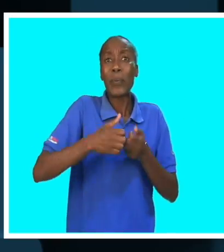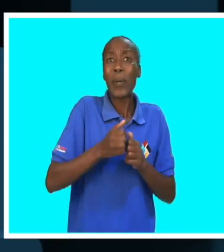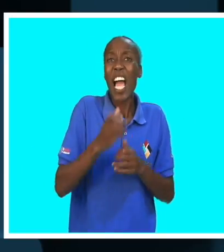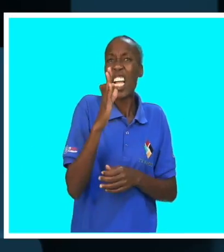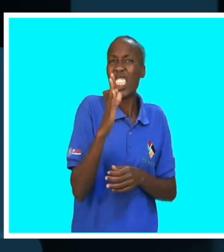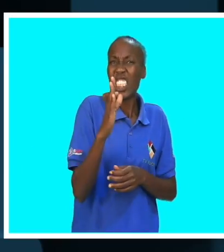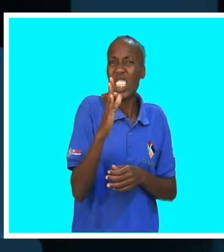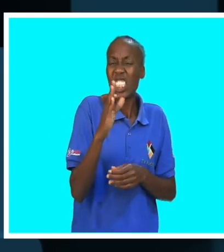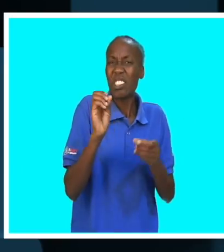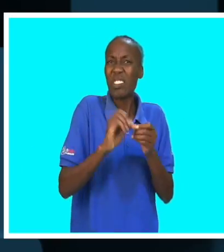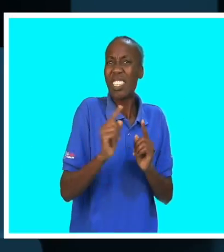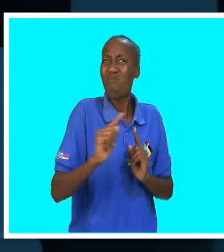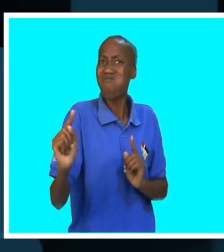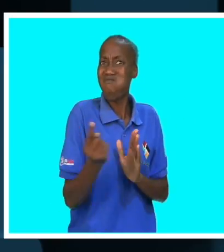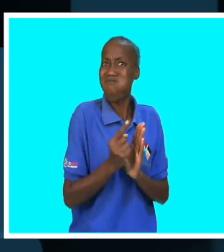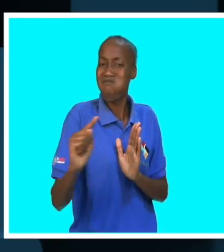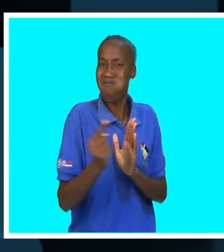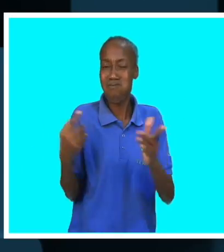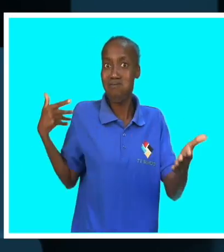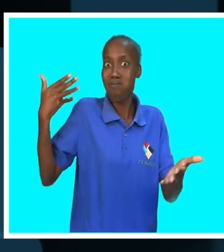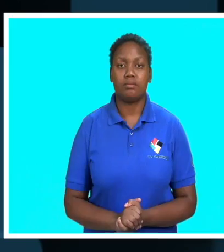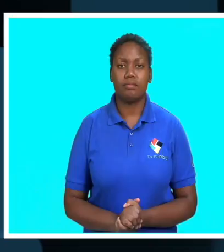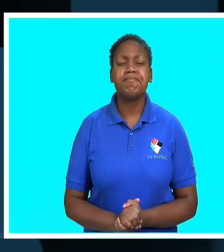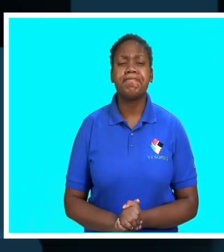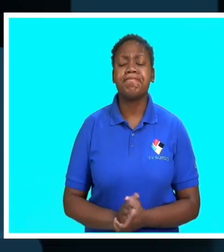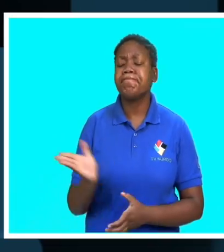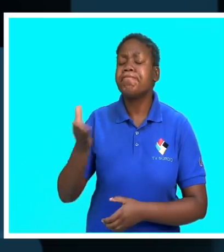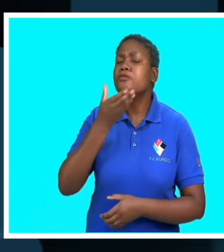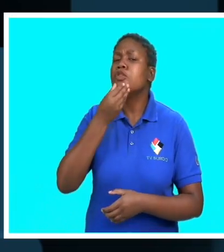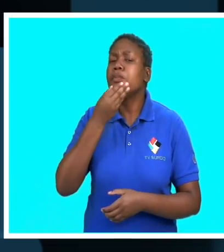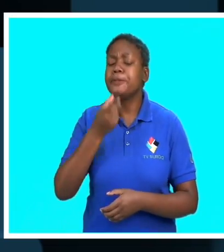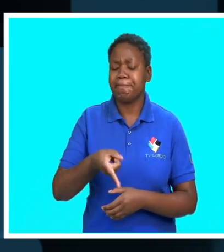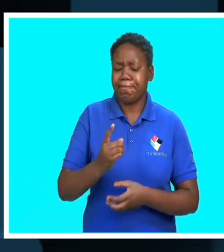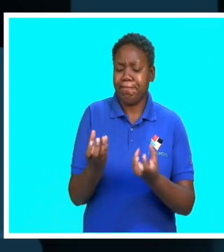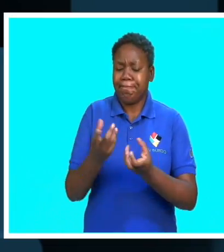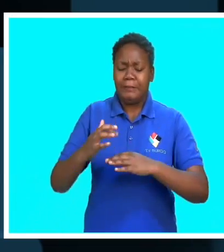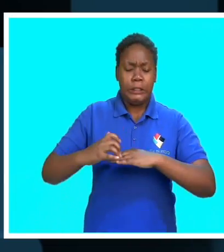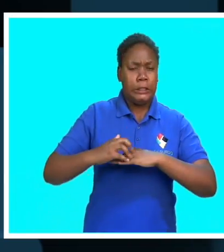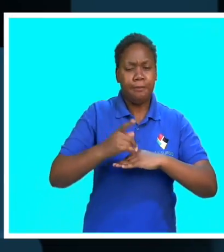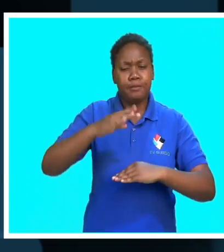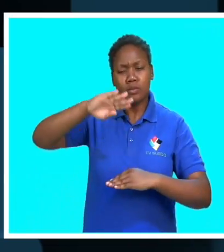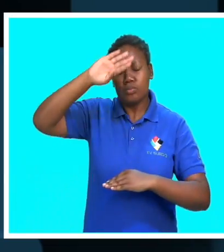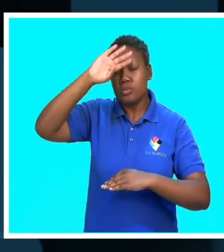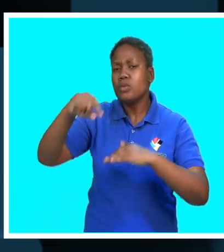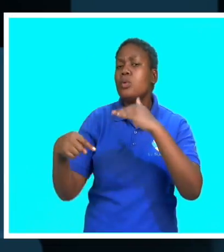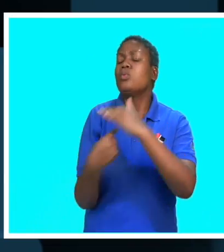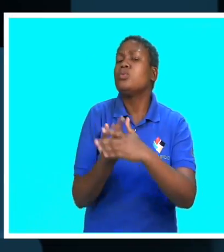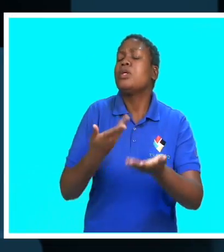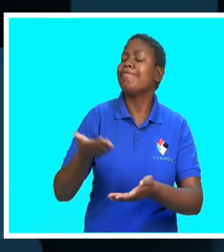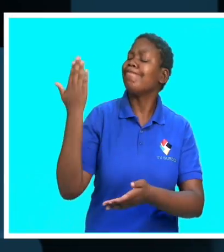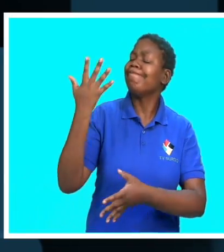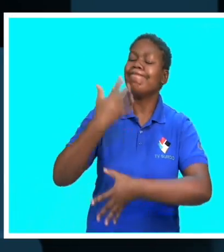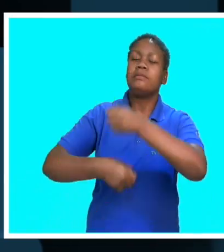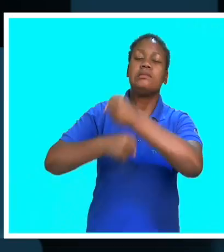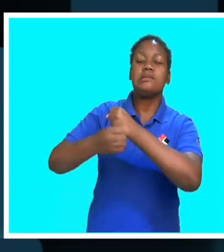repetição durante um longo período. Com o diagnóstico da doença e sem qualquer